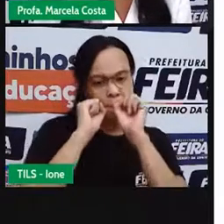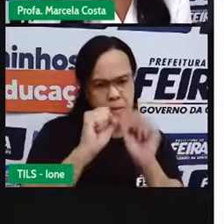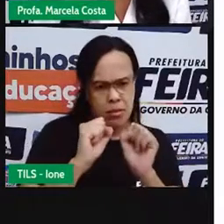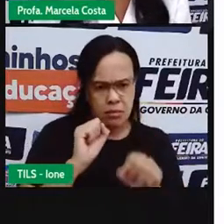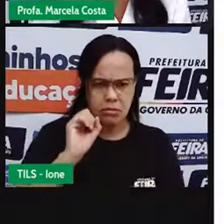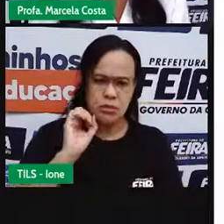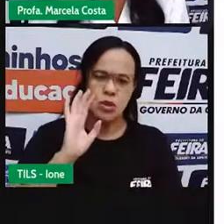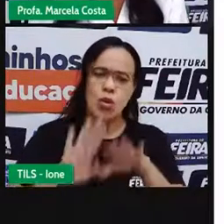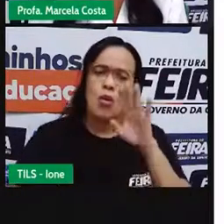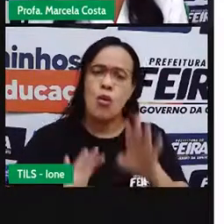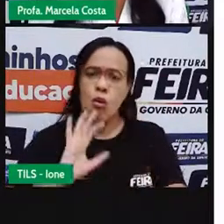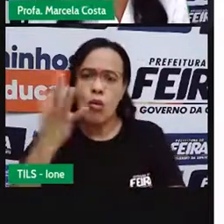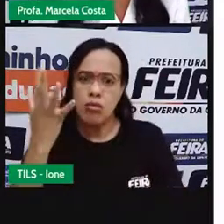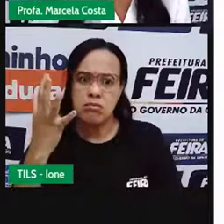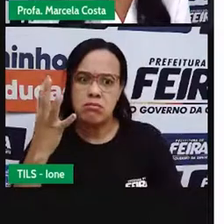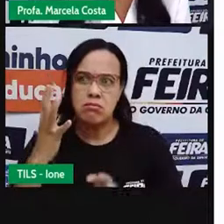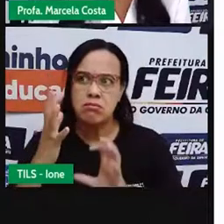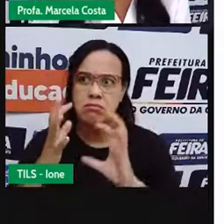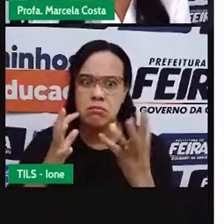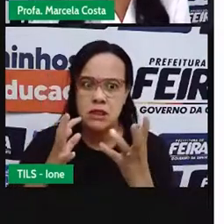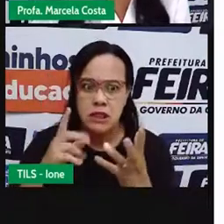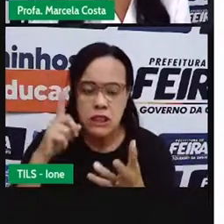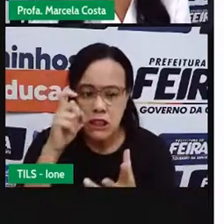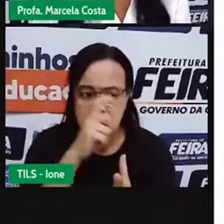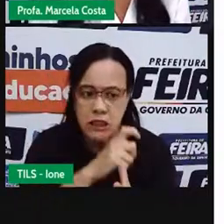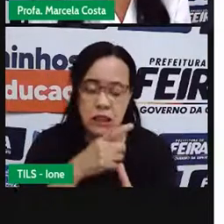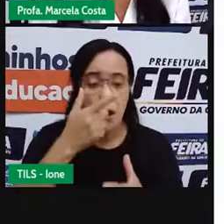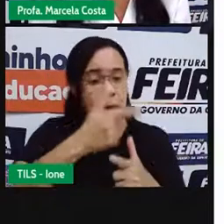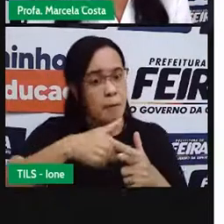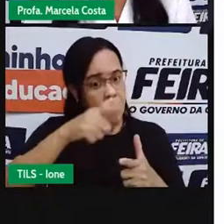como um vidro quebrado, né?